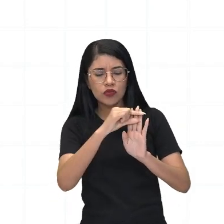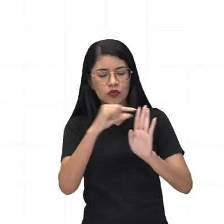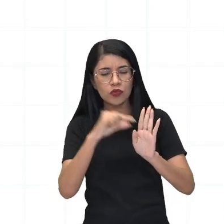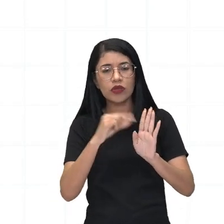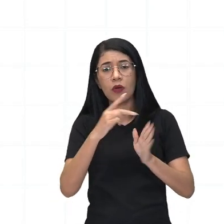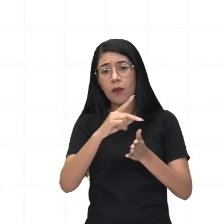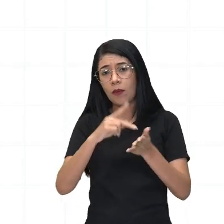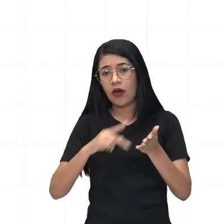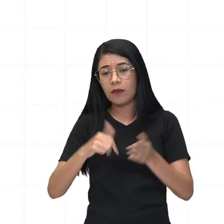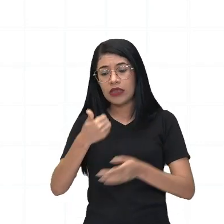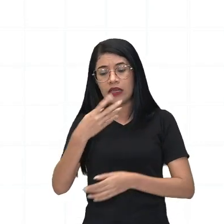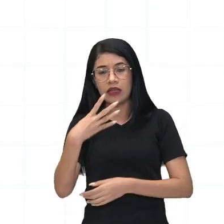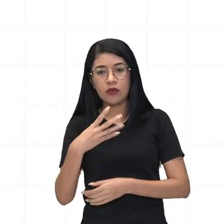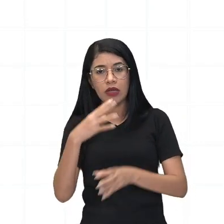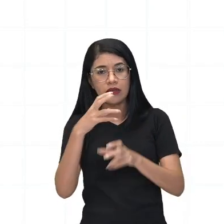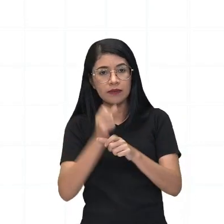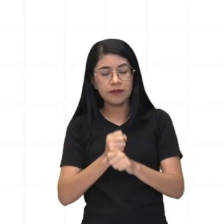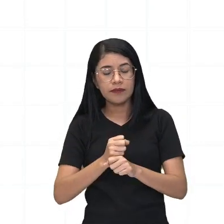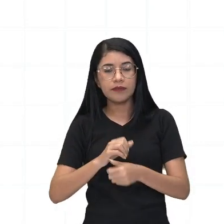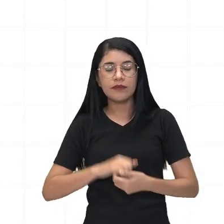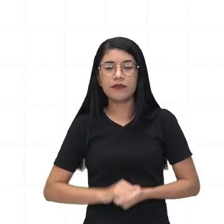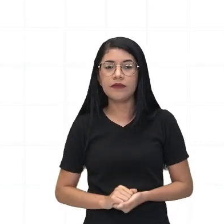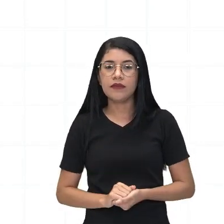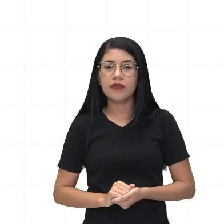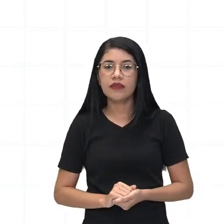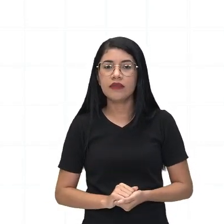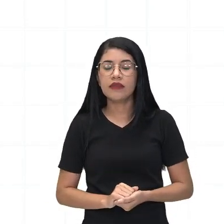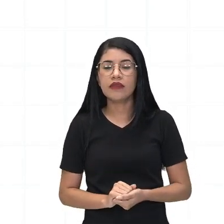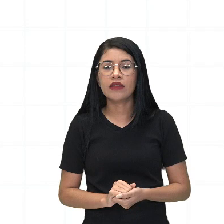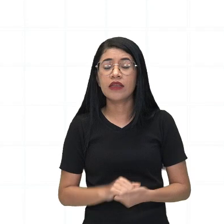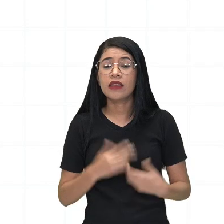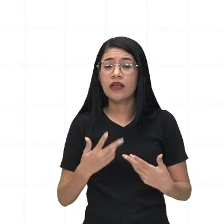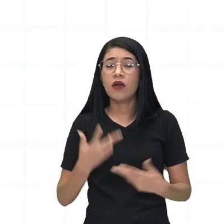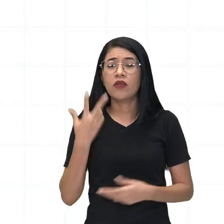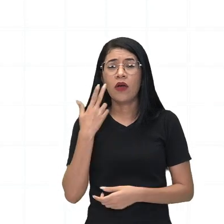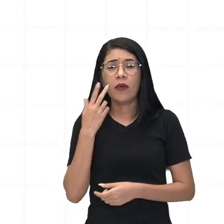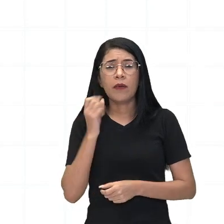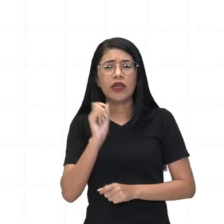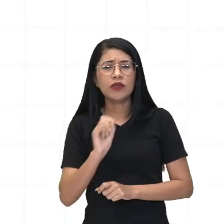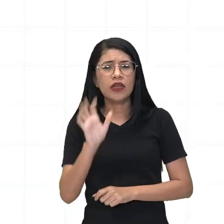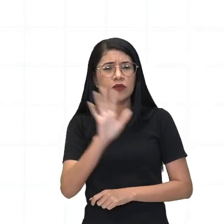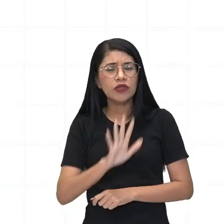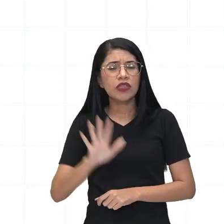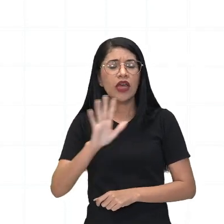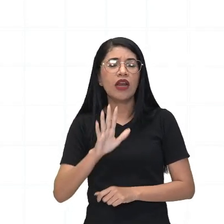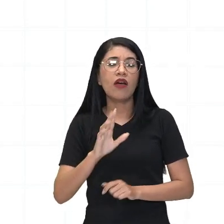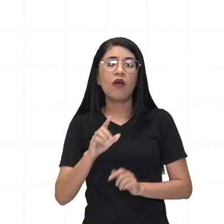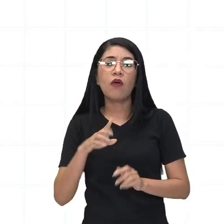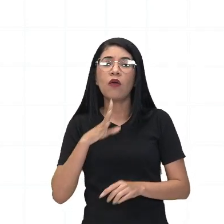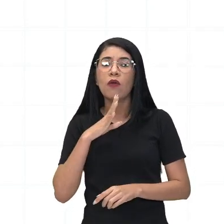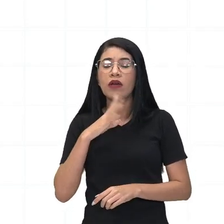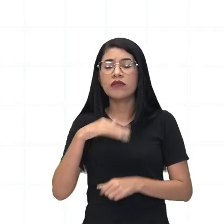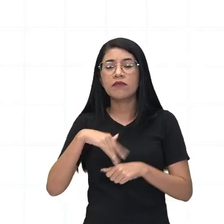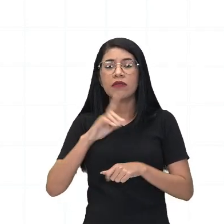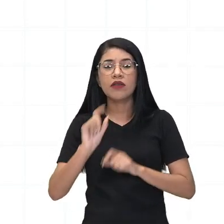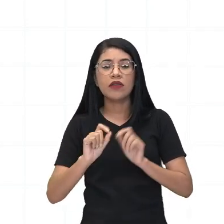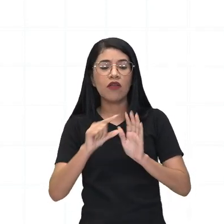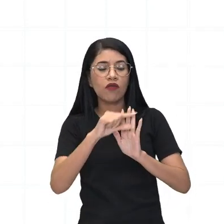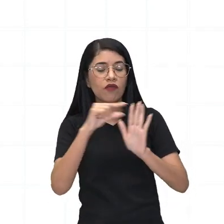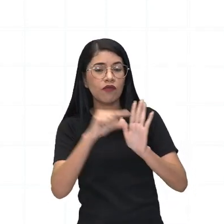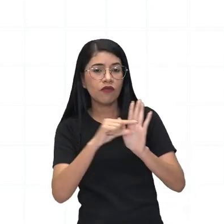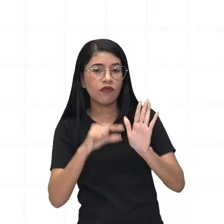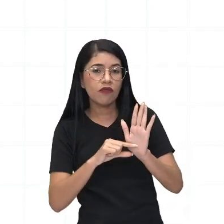poemas de 14 versos. E, normalmente, em geral, a forma mais conhecida, né, esses versos, eles